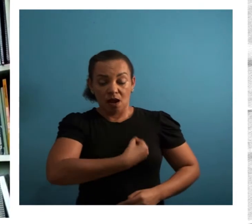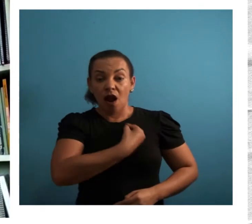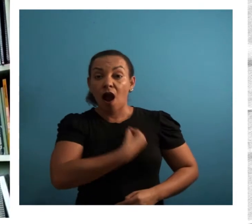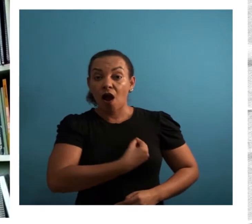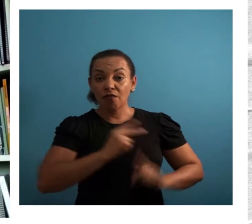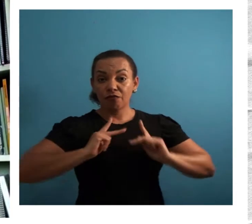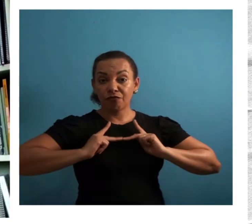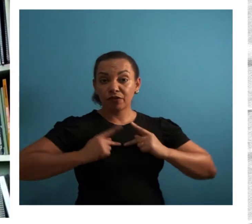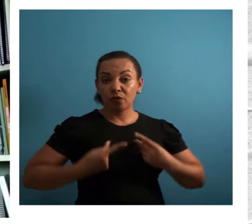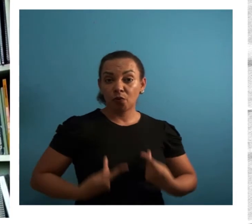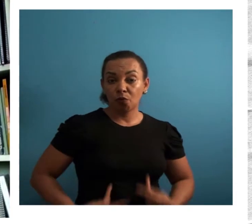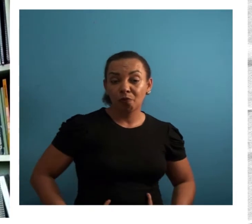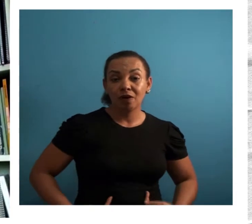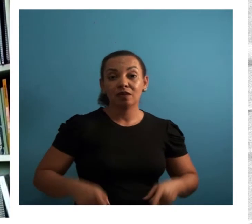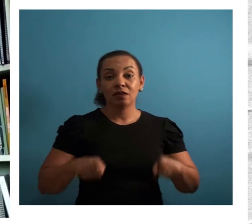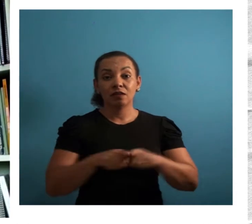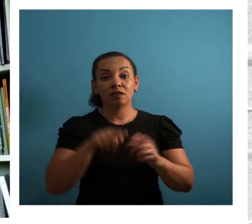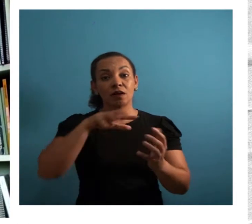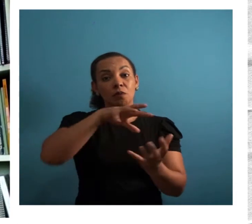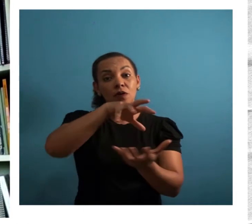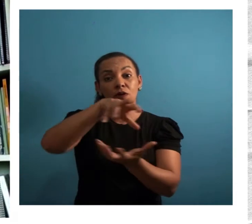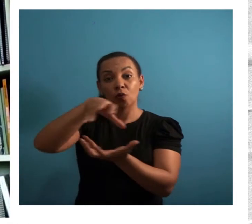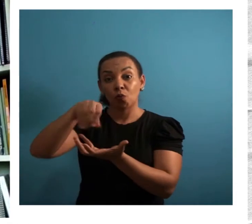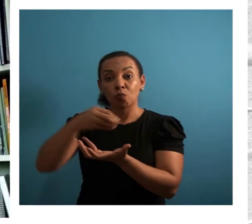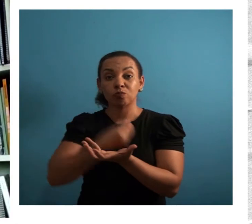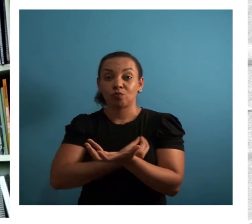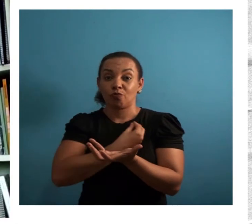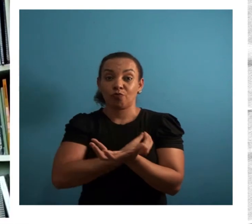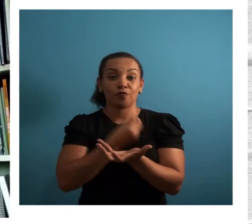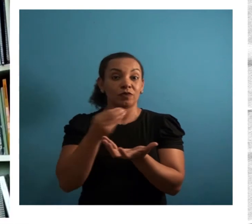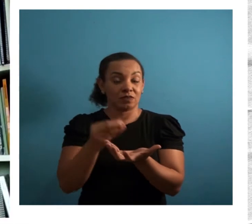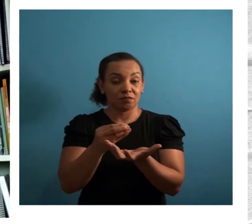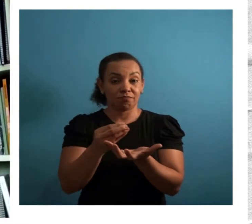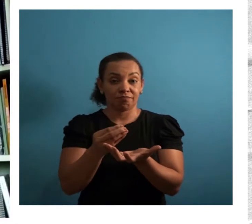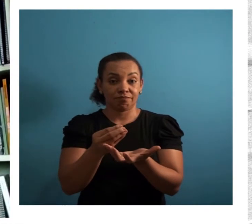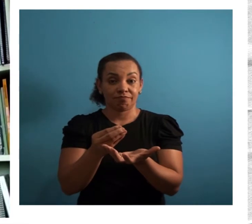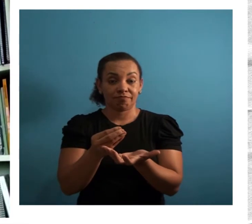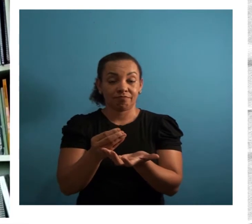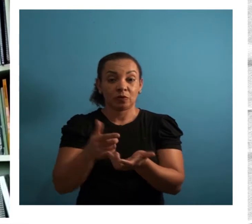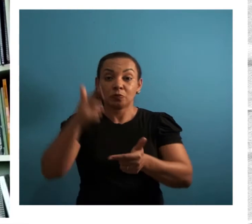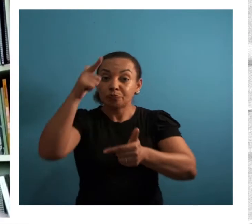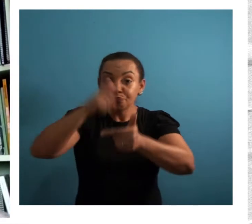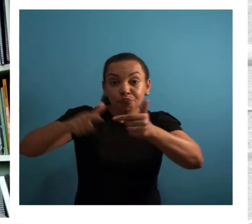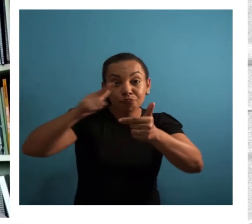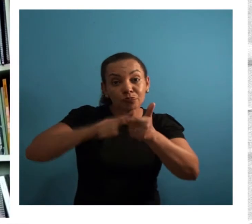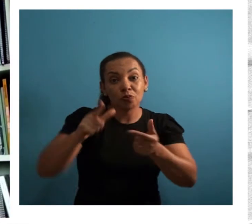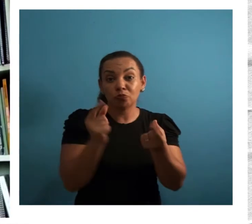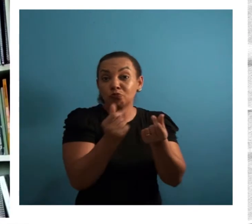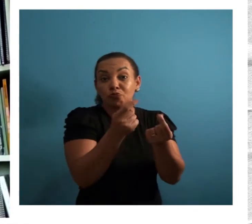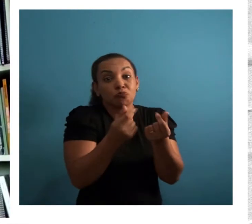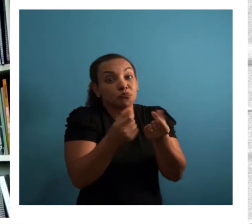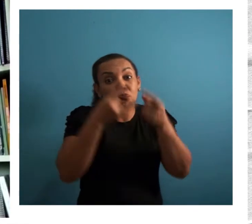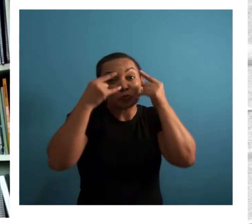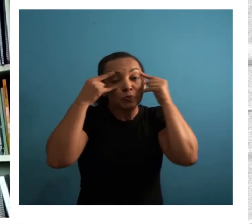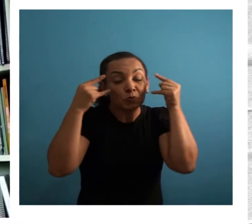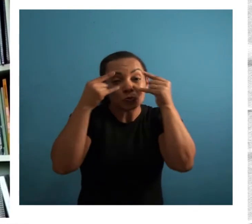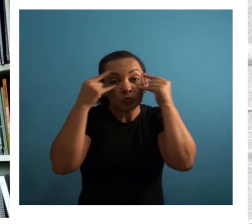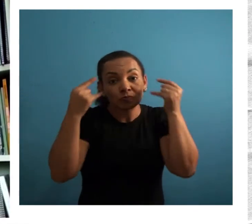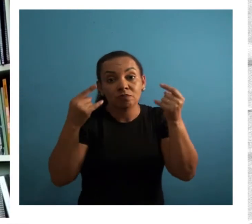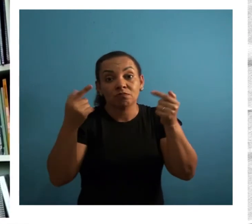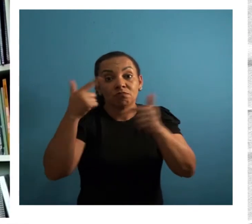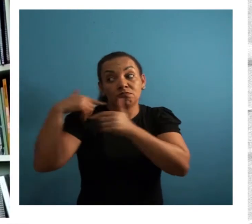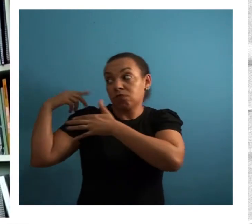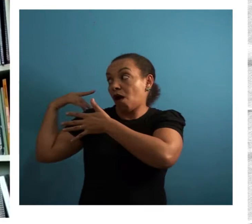humana é a própria existência do planeta nunca ocorreu na história da humanidade e o momento tão crucial como estamos